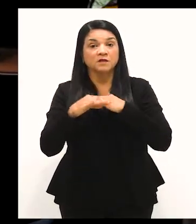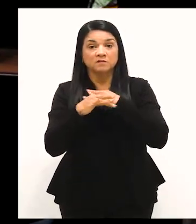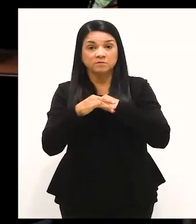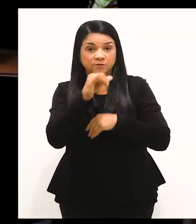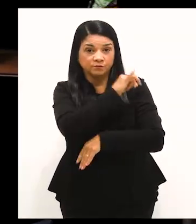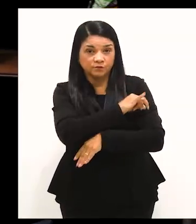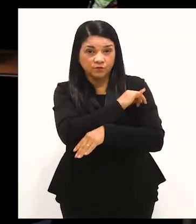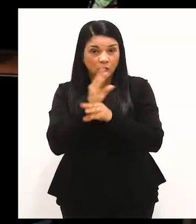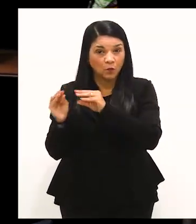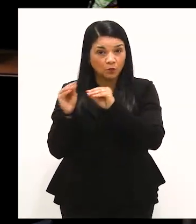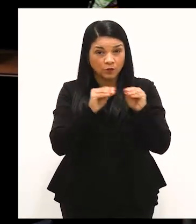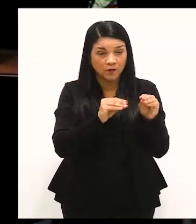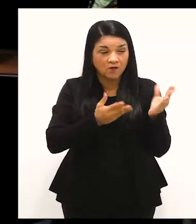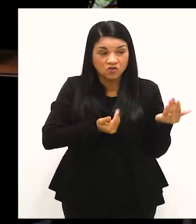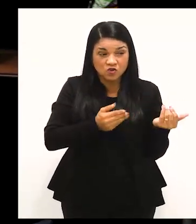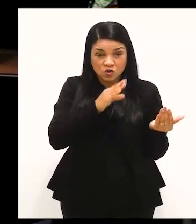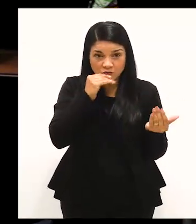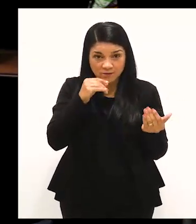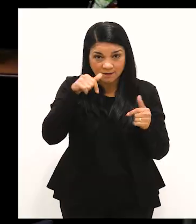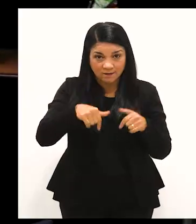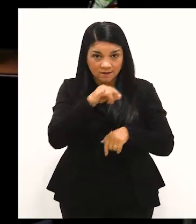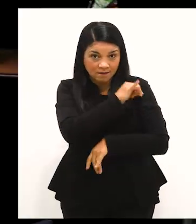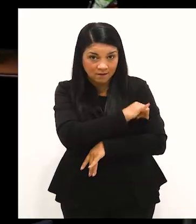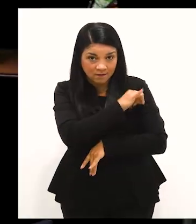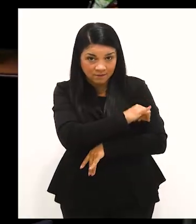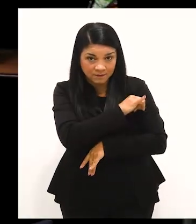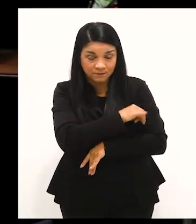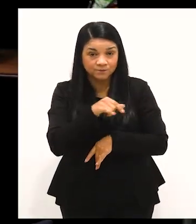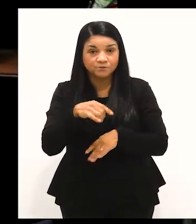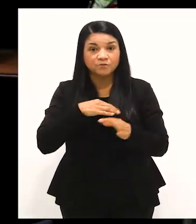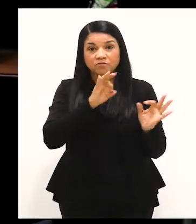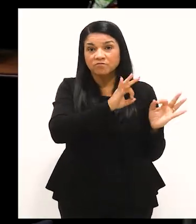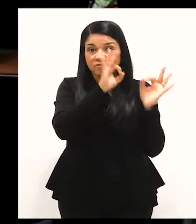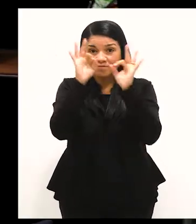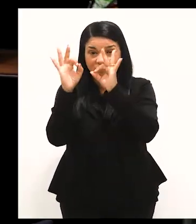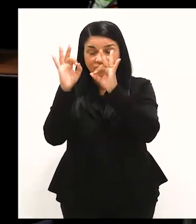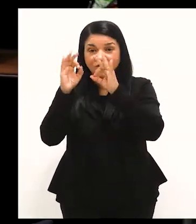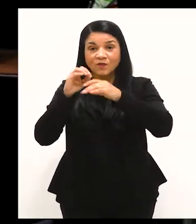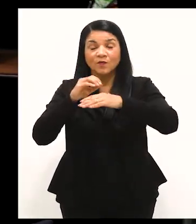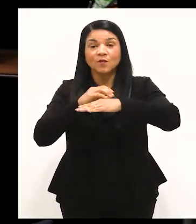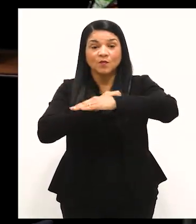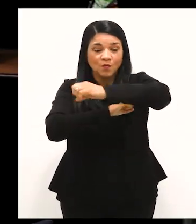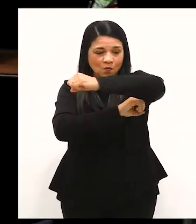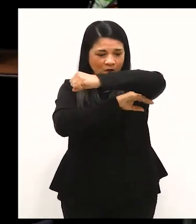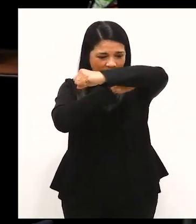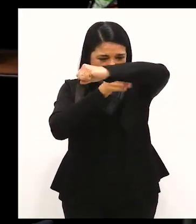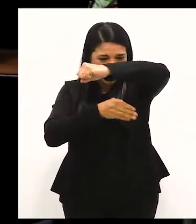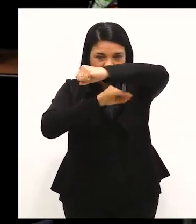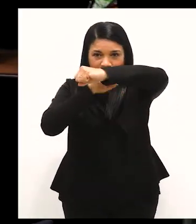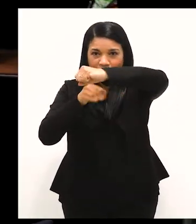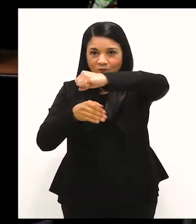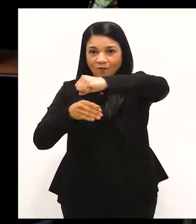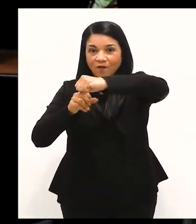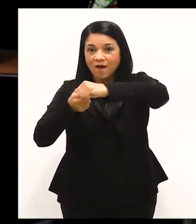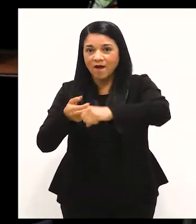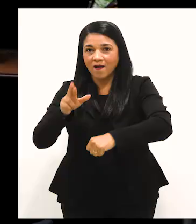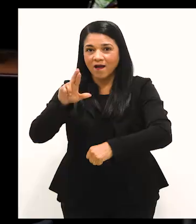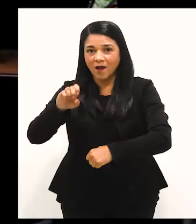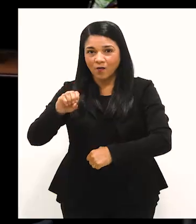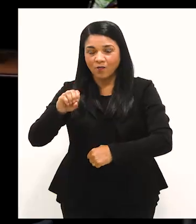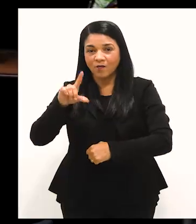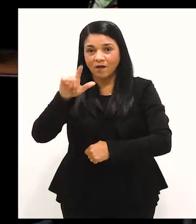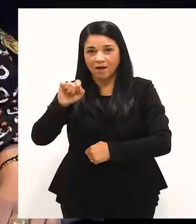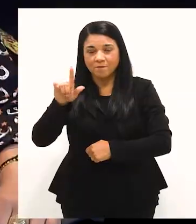Rio, que eu vim jovem para o Rio, e aí eu fui assistir os Arcos da Lapa, e Aderbal